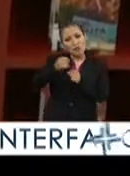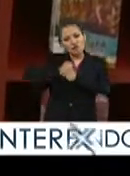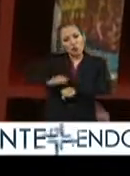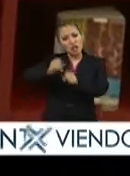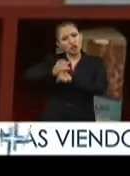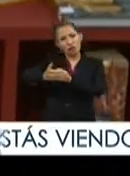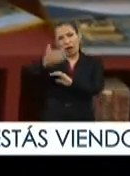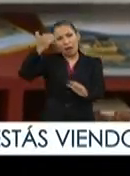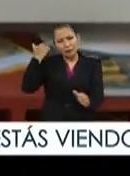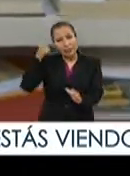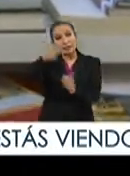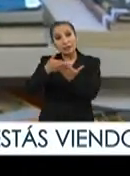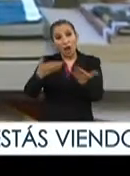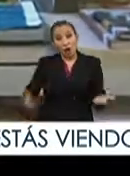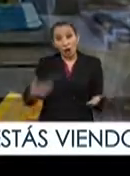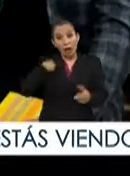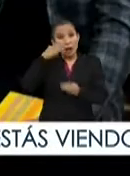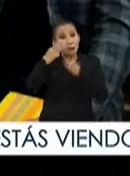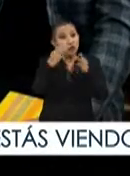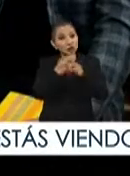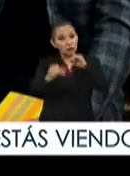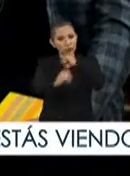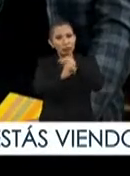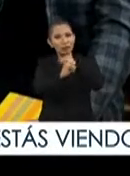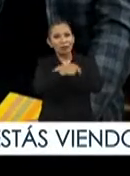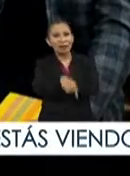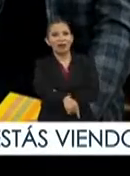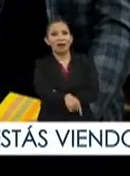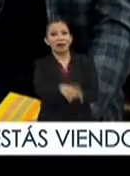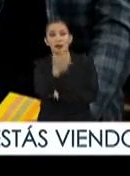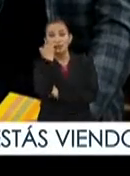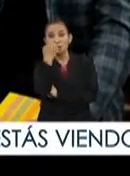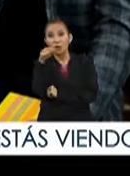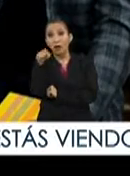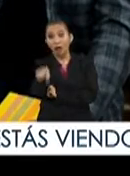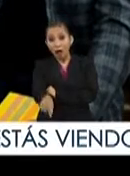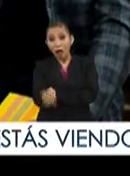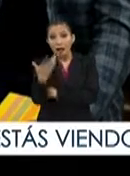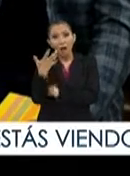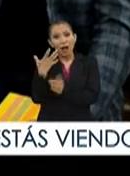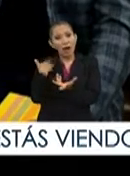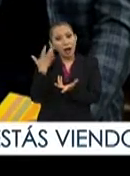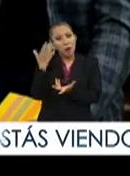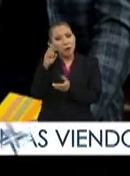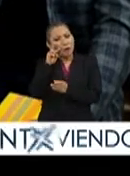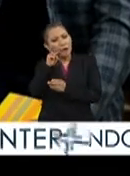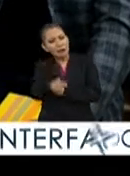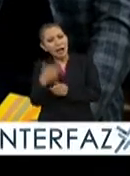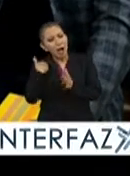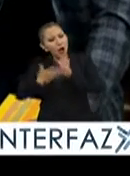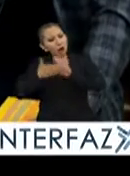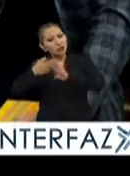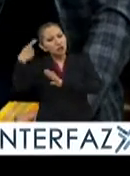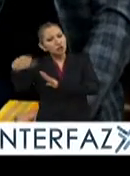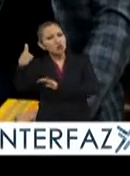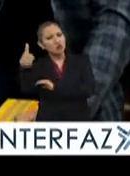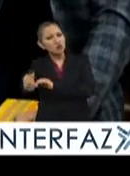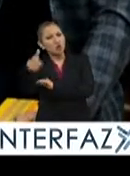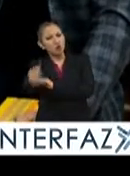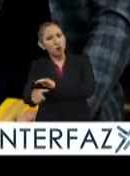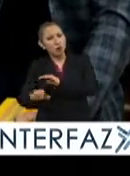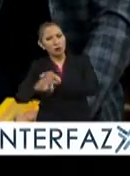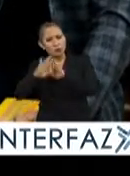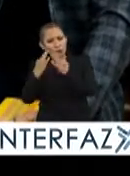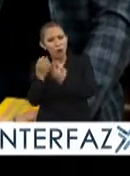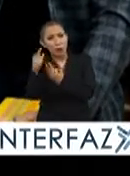informação, que hoje está muito acessível com a internet. Então, as escolas precisam ensinar as pessoas a construir o seu próprio conhecimento